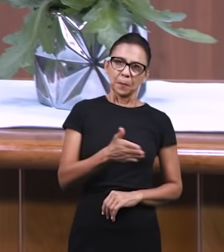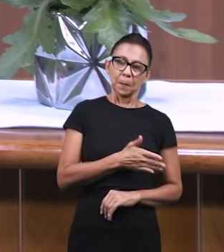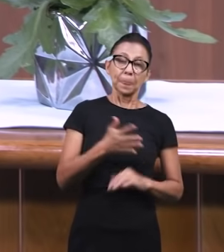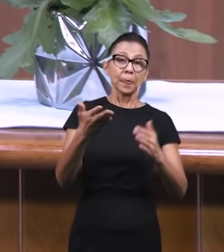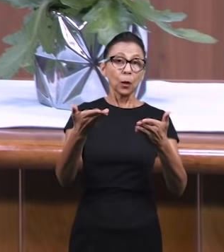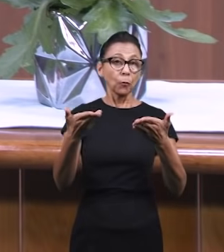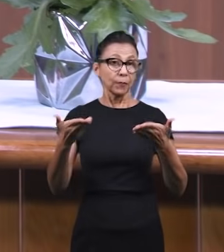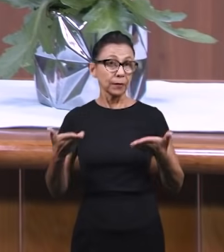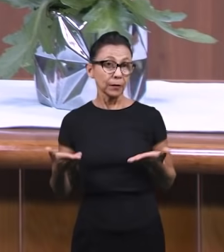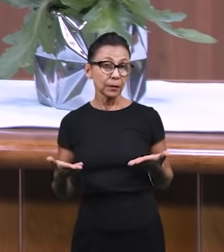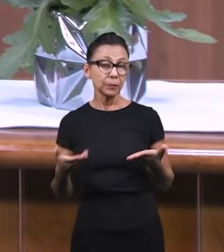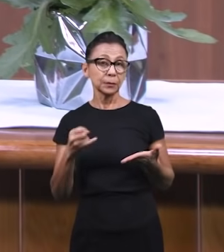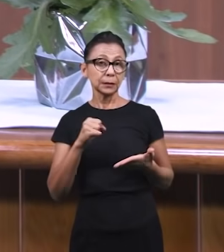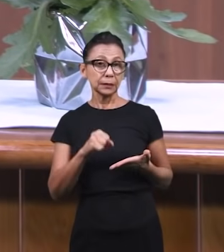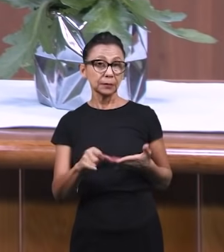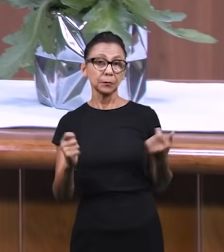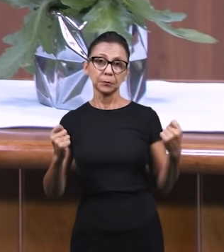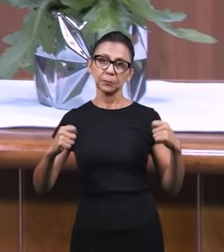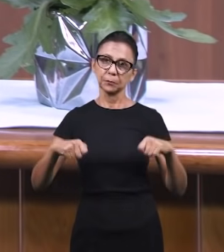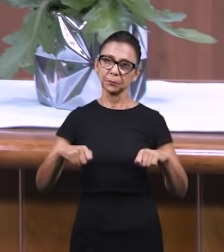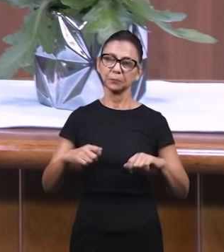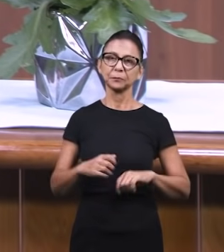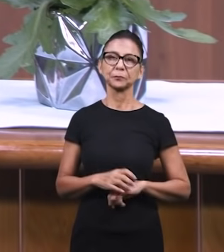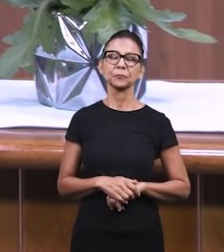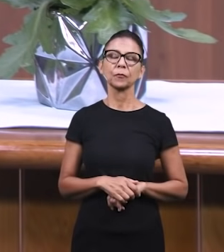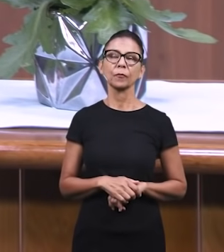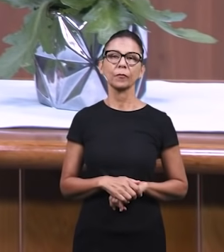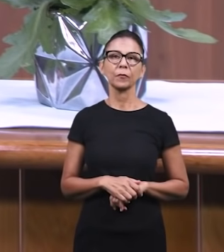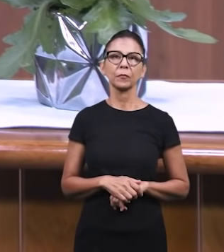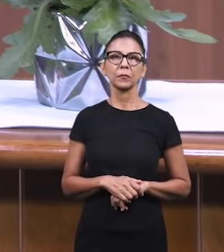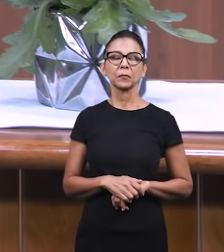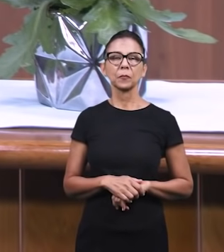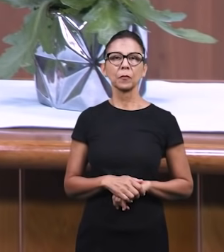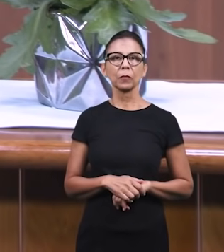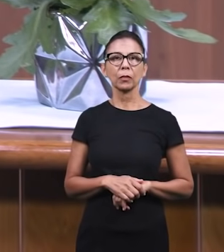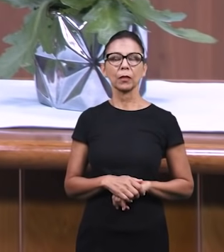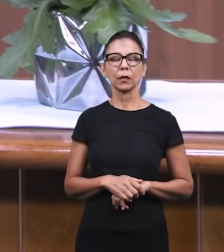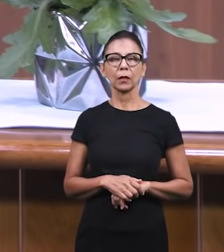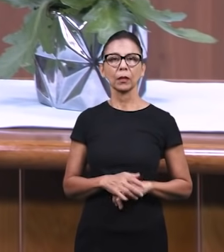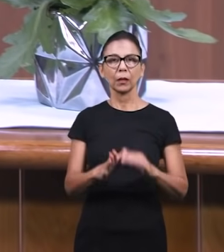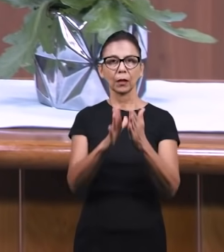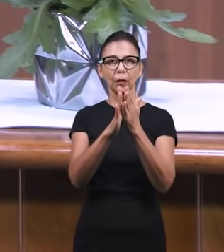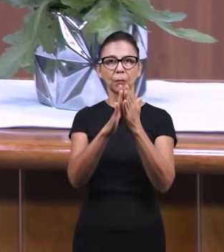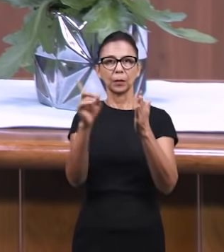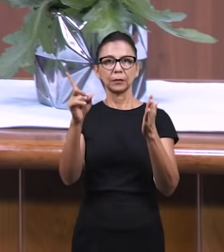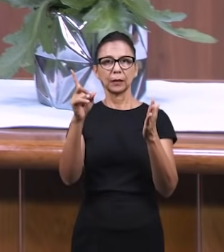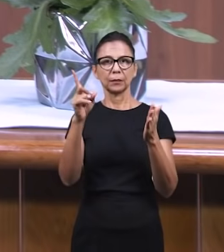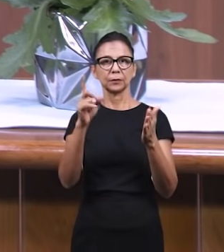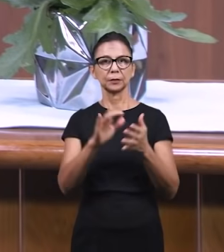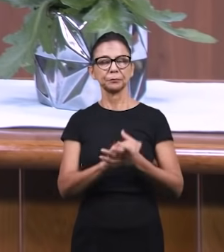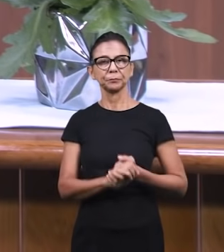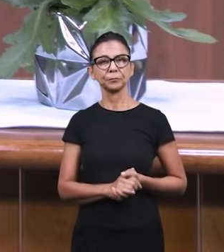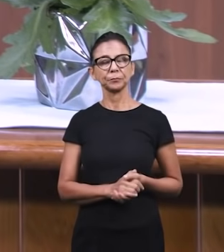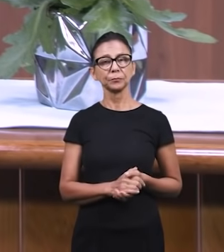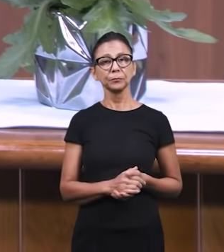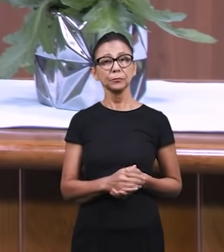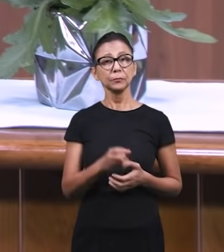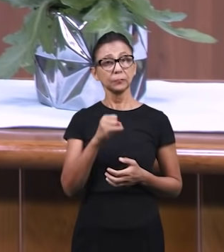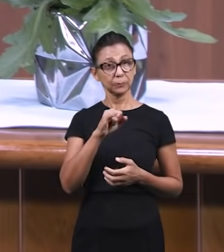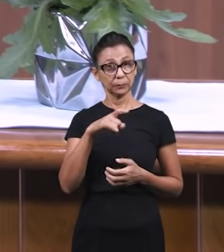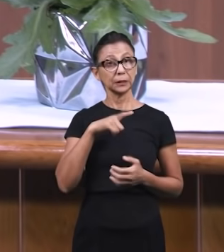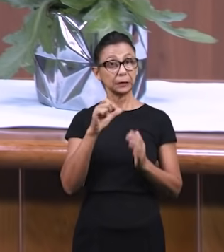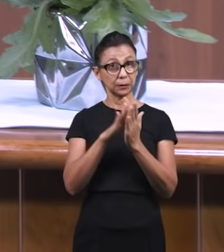hora puderem, para junto conosco, lermos a palavra do Senhor. Se você tem uma Bíblia em mãos, se